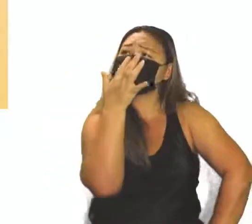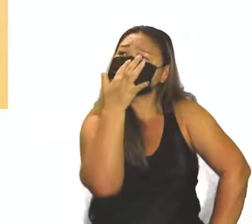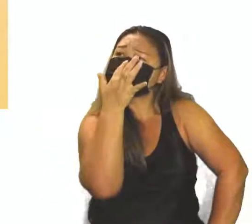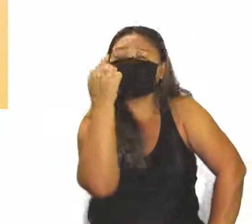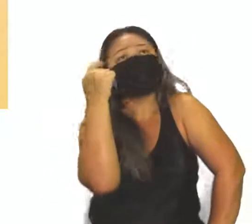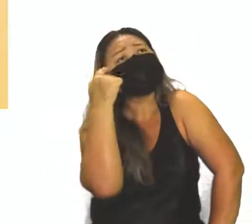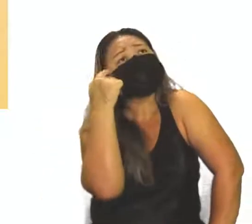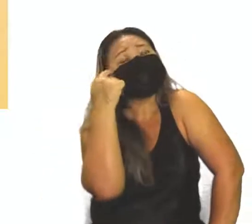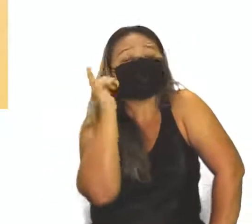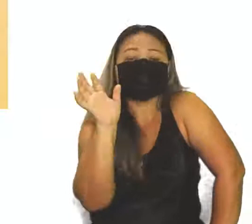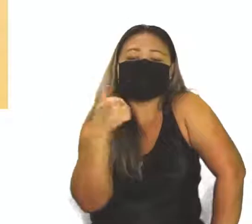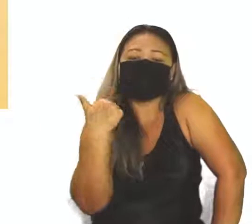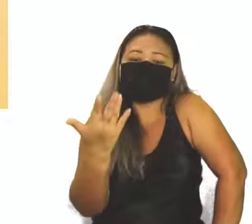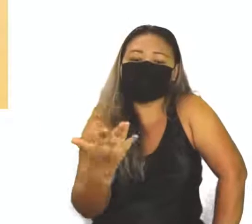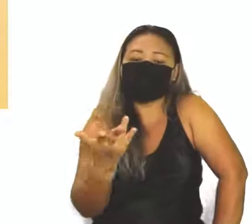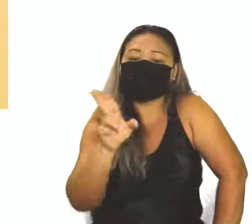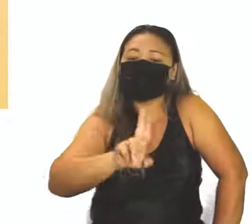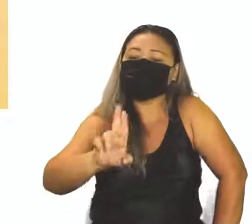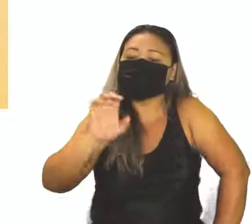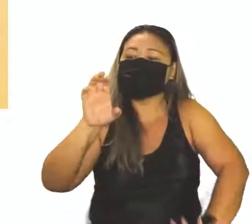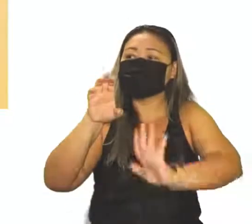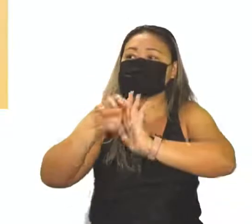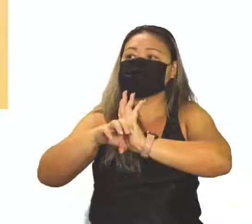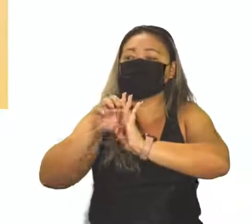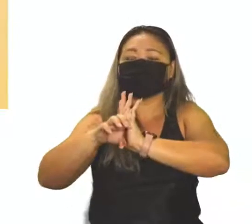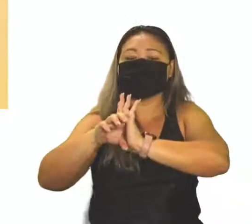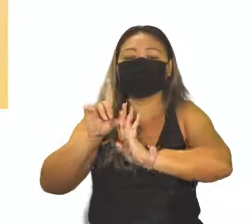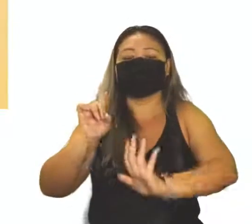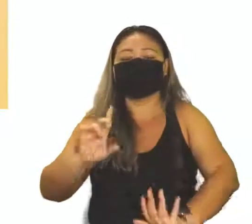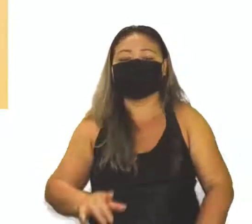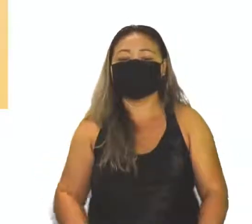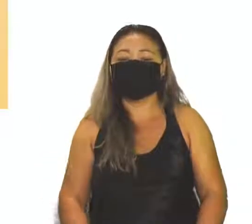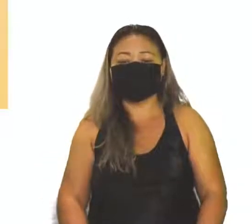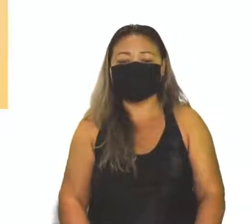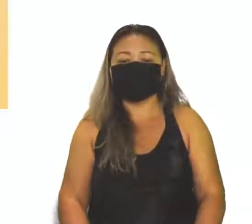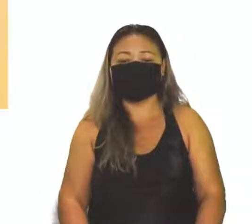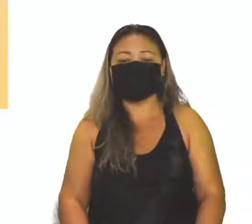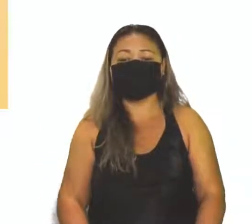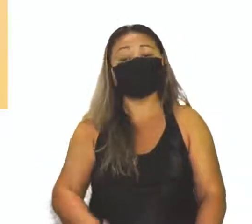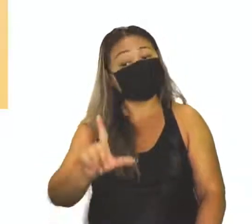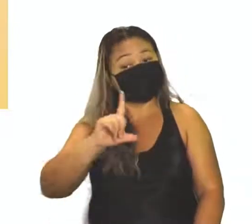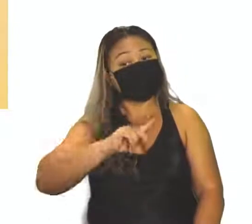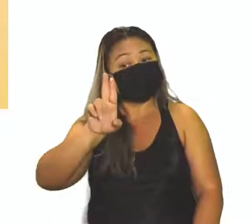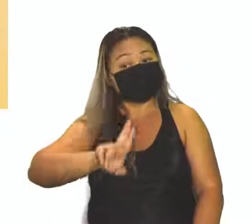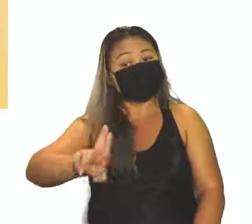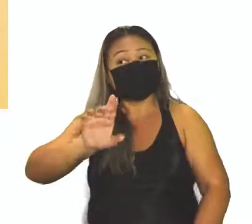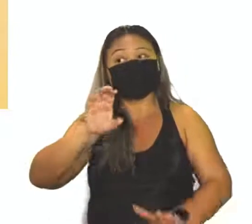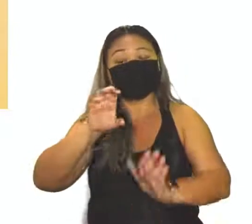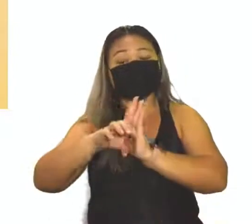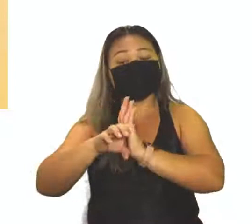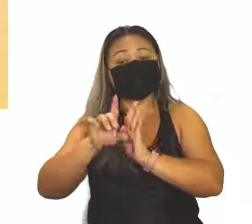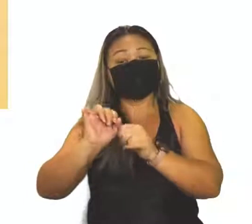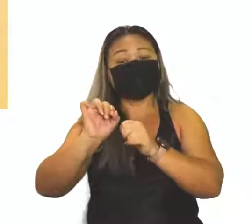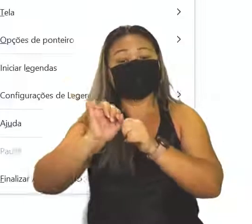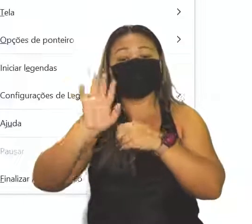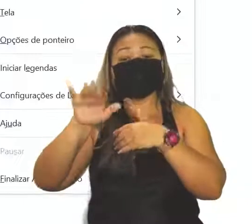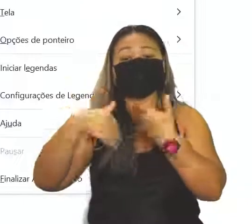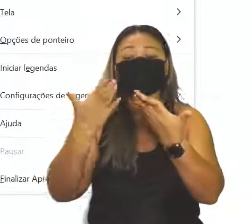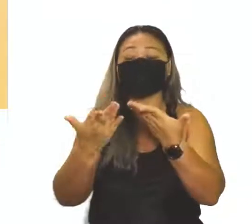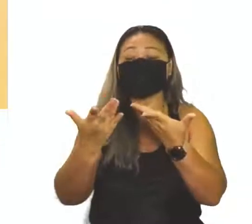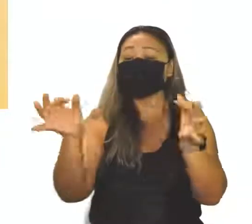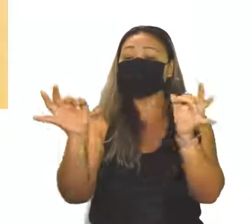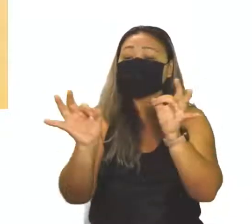para pensar. Uso dos conceitos, né? Tem que usar. Na filosofia eu estudo os